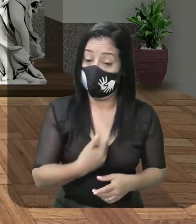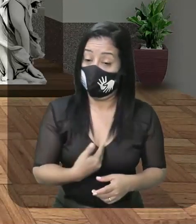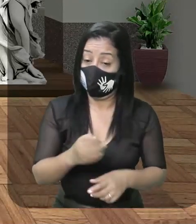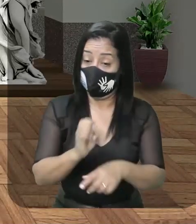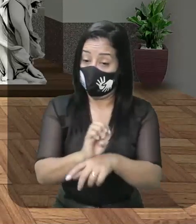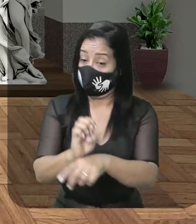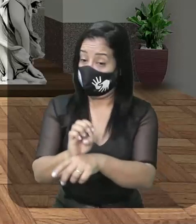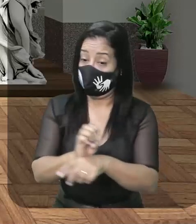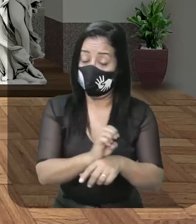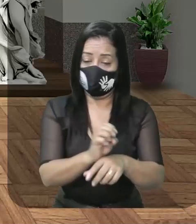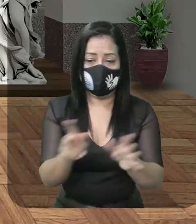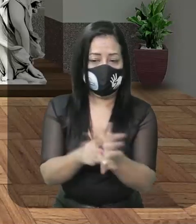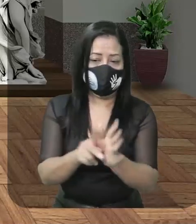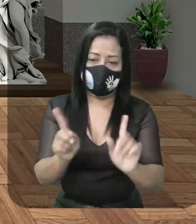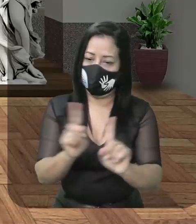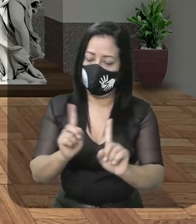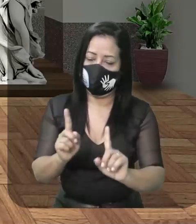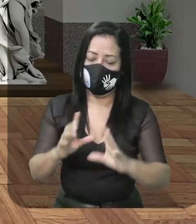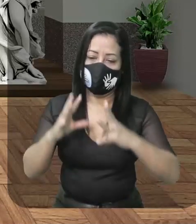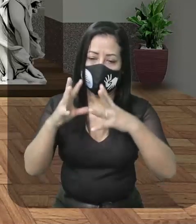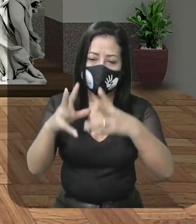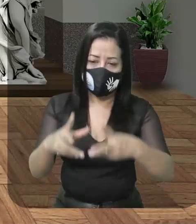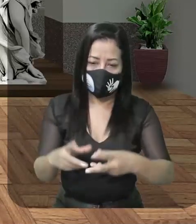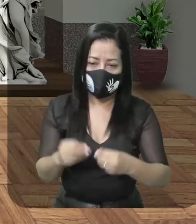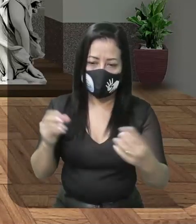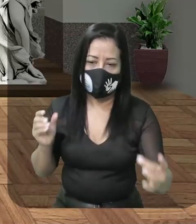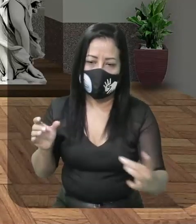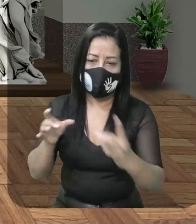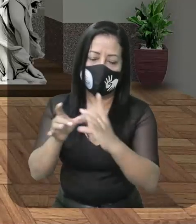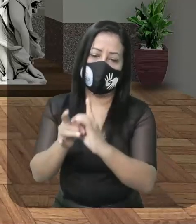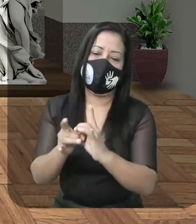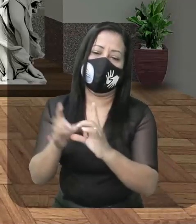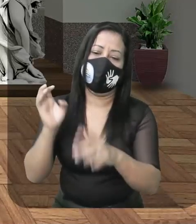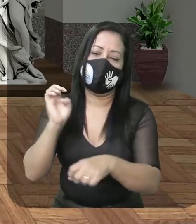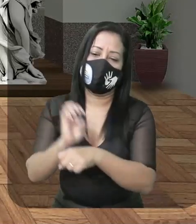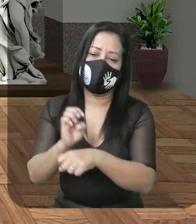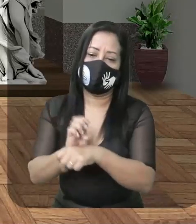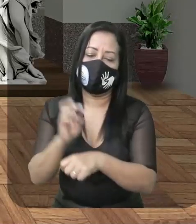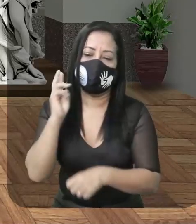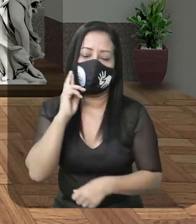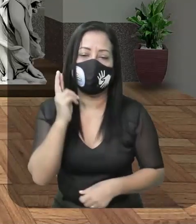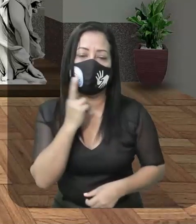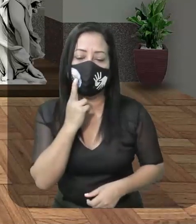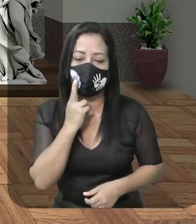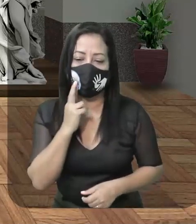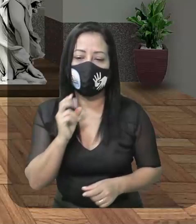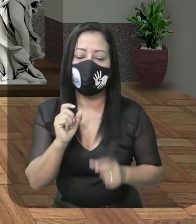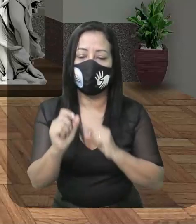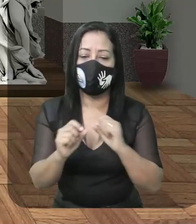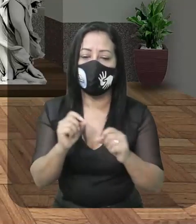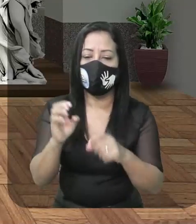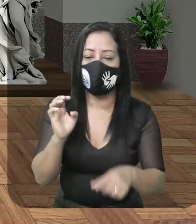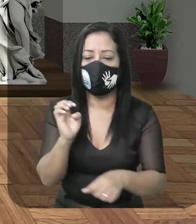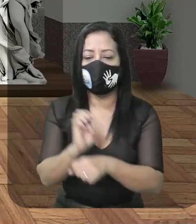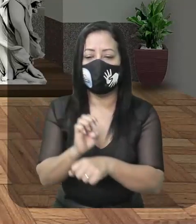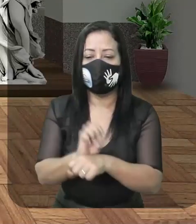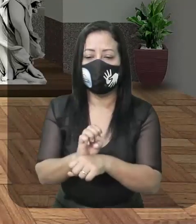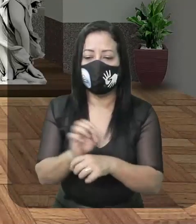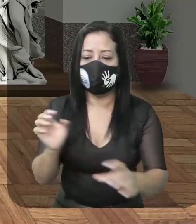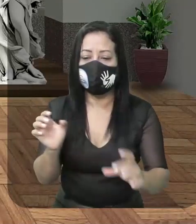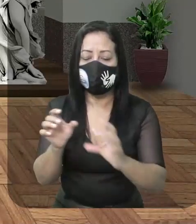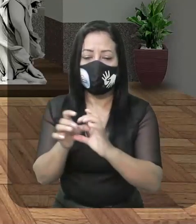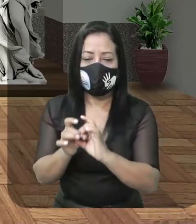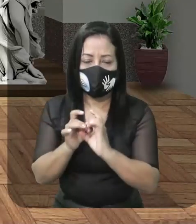ao estado de Rondônia. Então, quem é o estado? Estado de Rondônia. E esses estados, eles são ligados a um conjunto